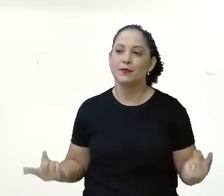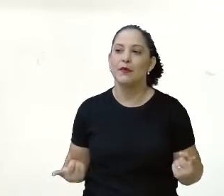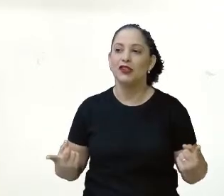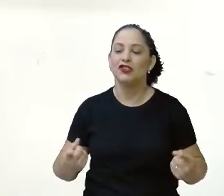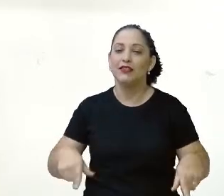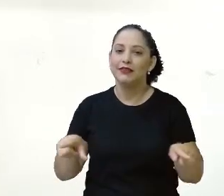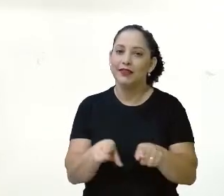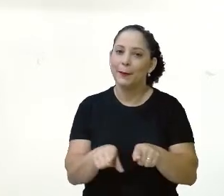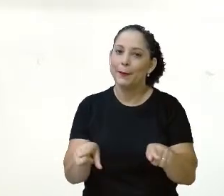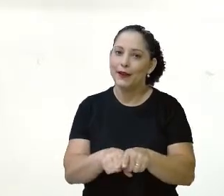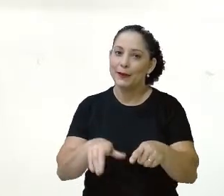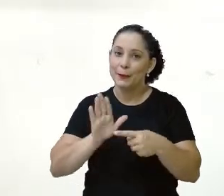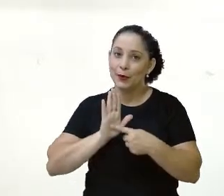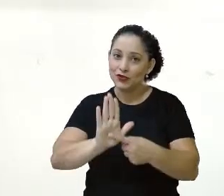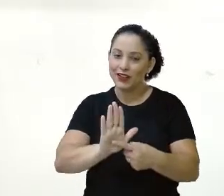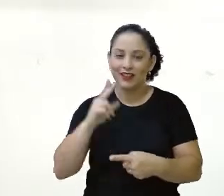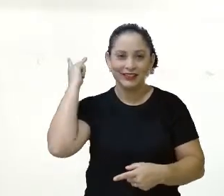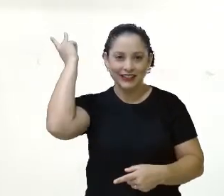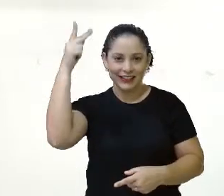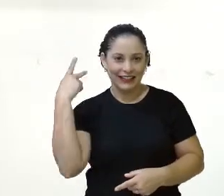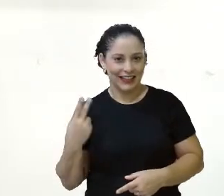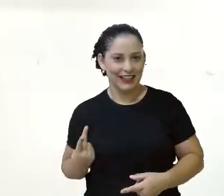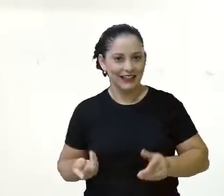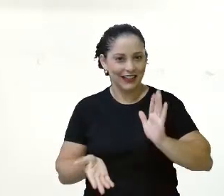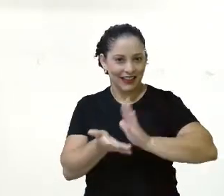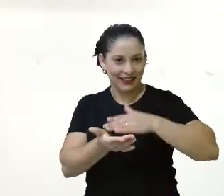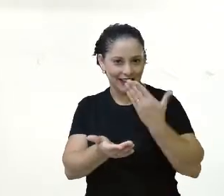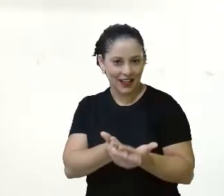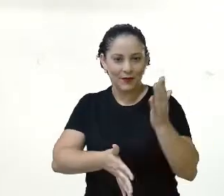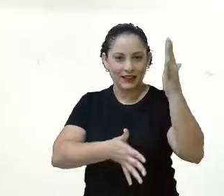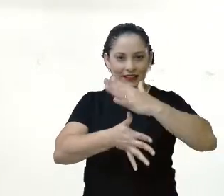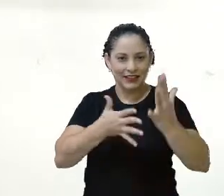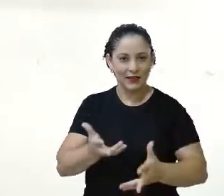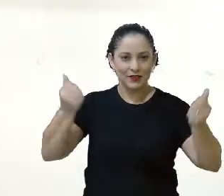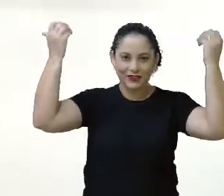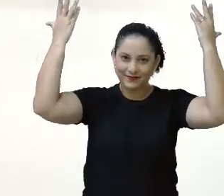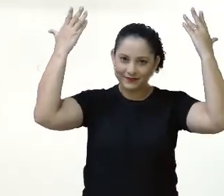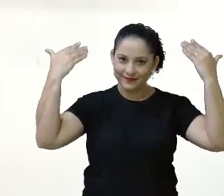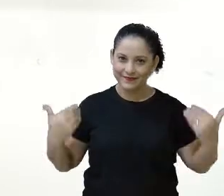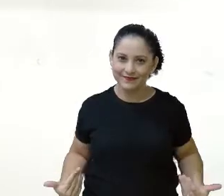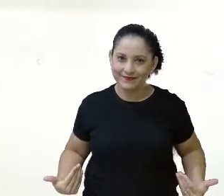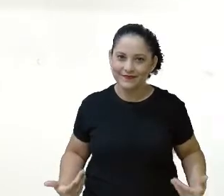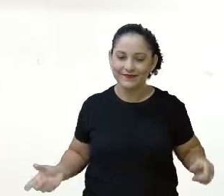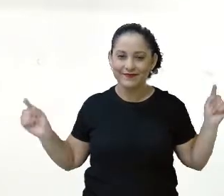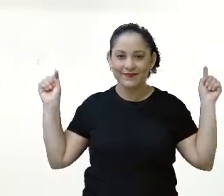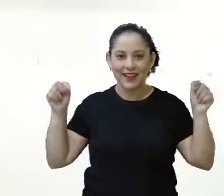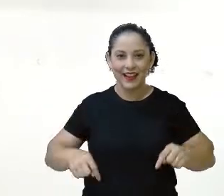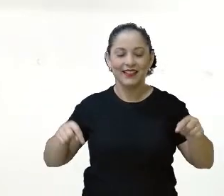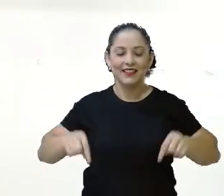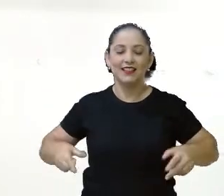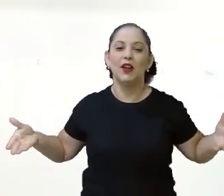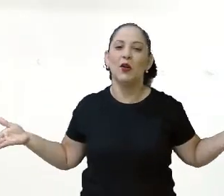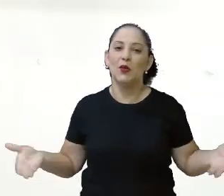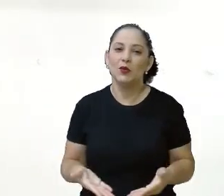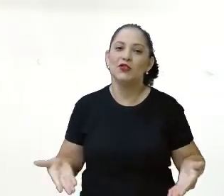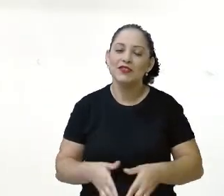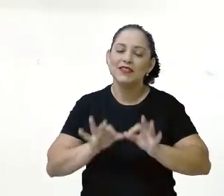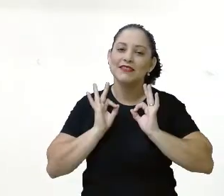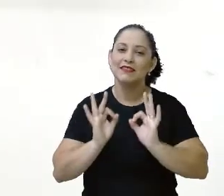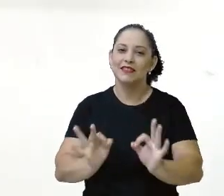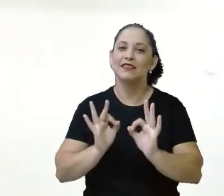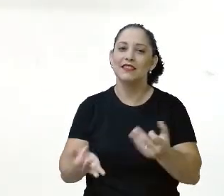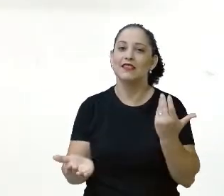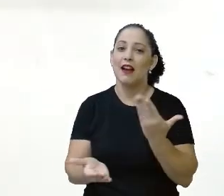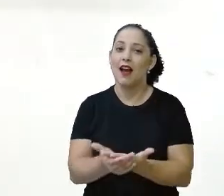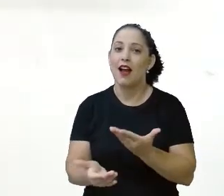de apresentar a nossa amiga Késia, né, que é a tradutora de Libras, que está aqui no estúdio conosco e que com certeza tornará